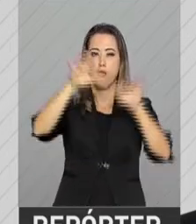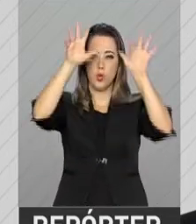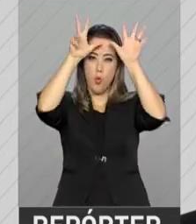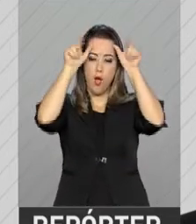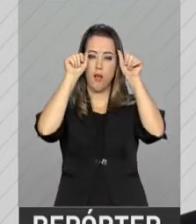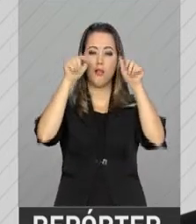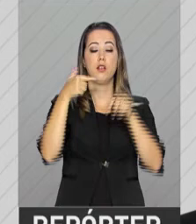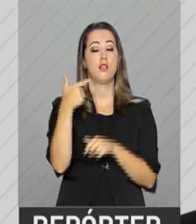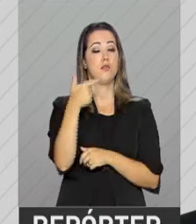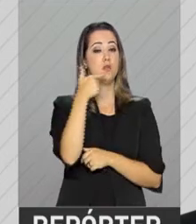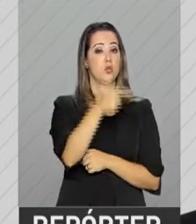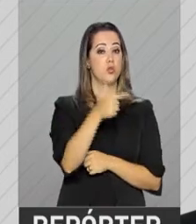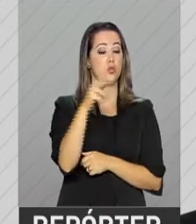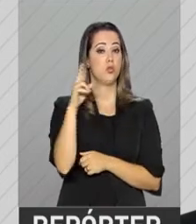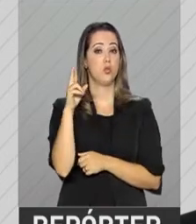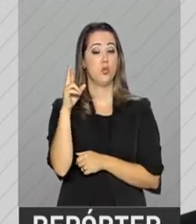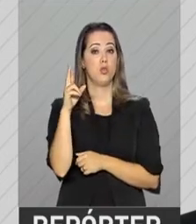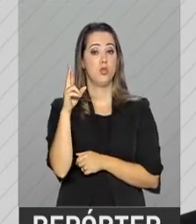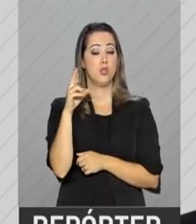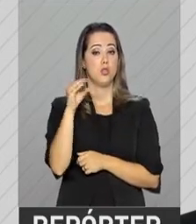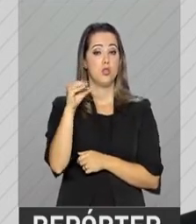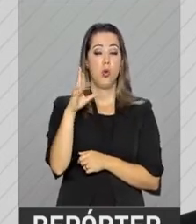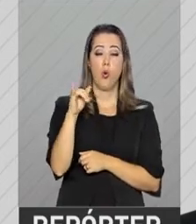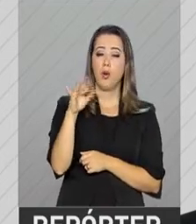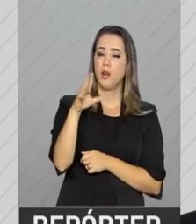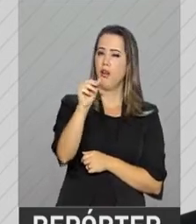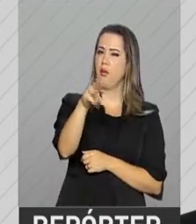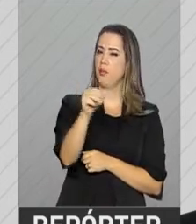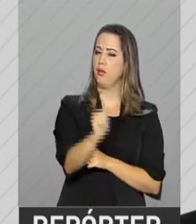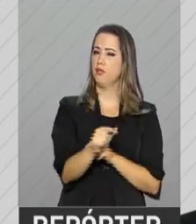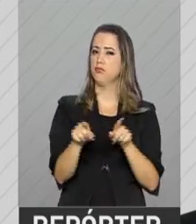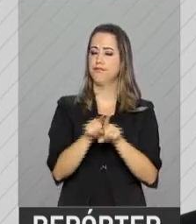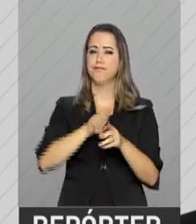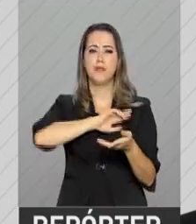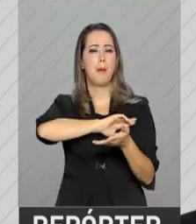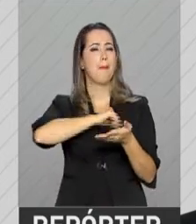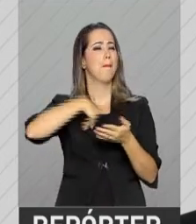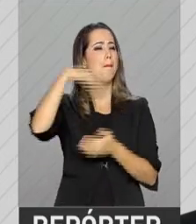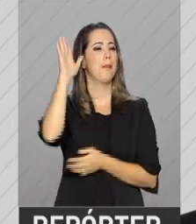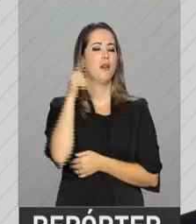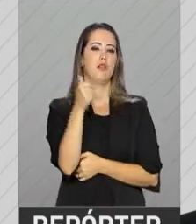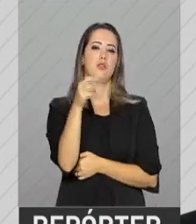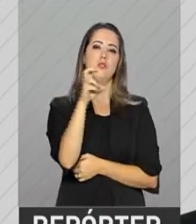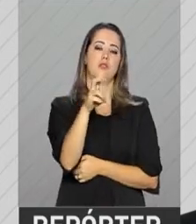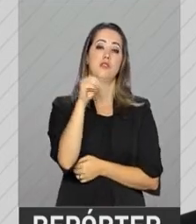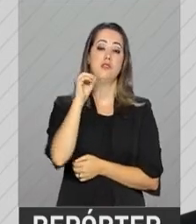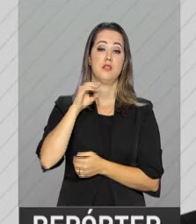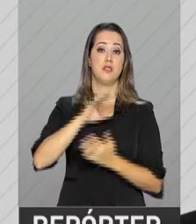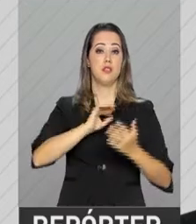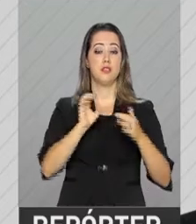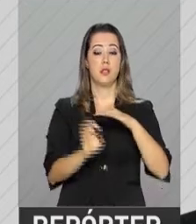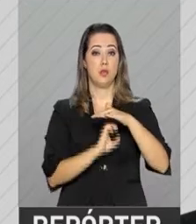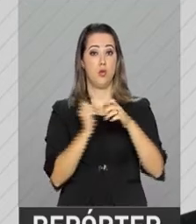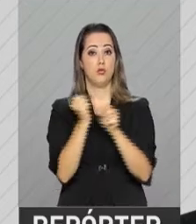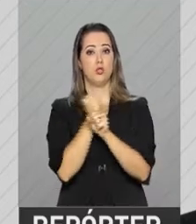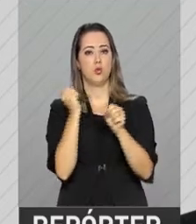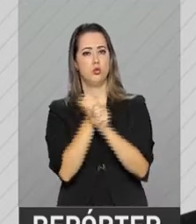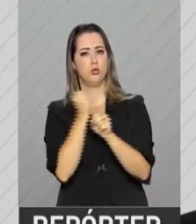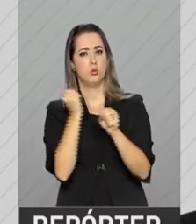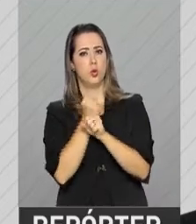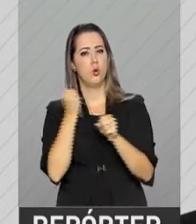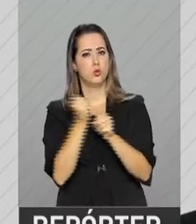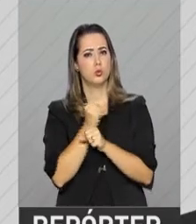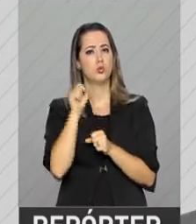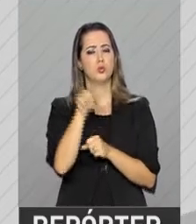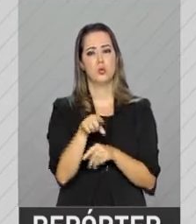22 roraima veja bem são mais de 650 empreendimentos para auxiliar a população na sua